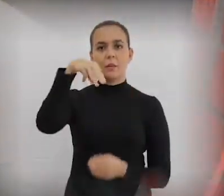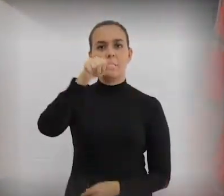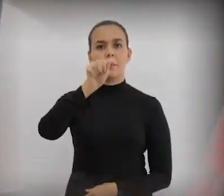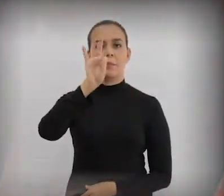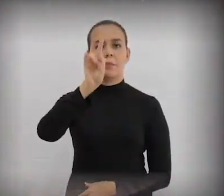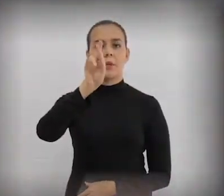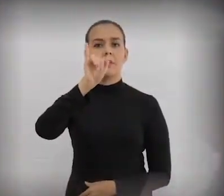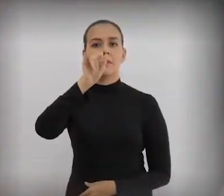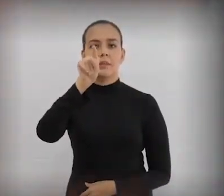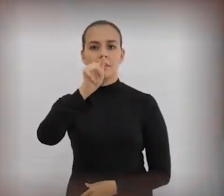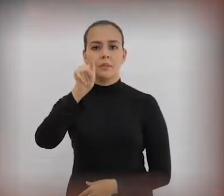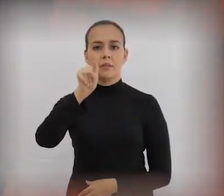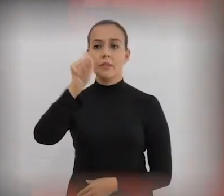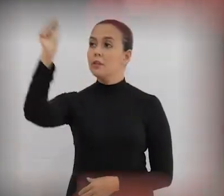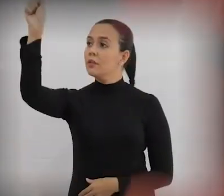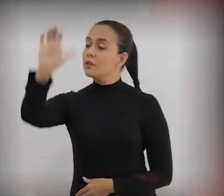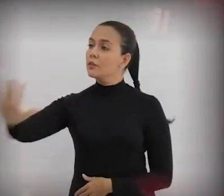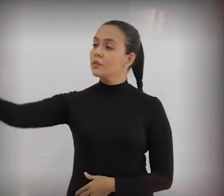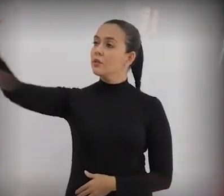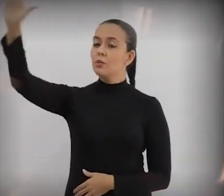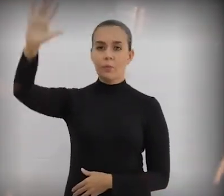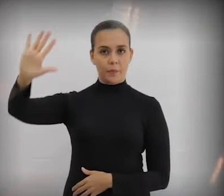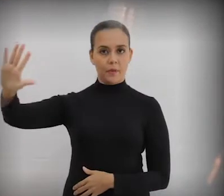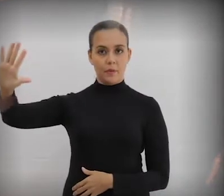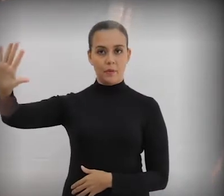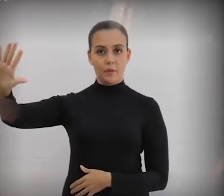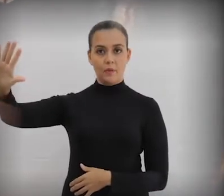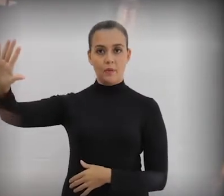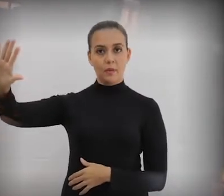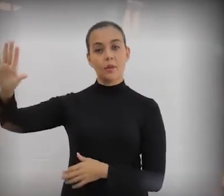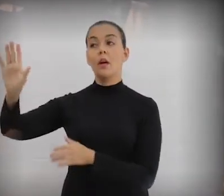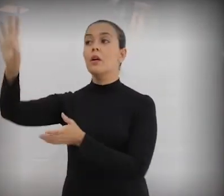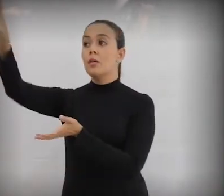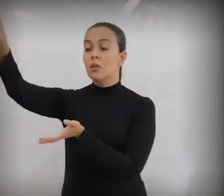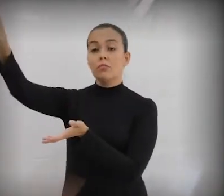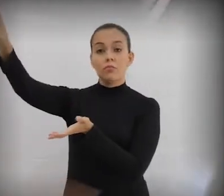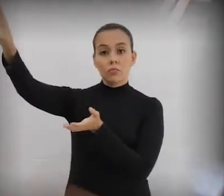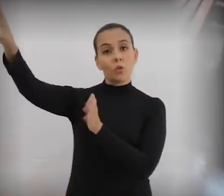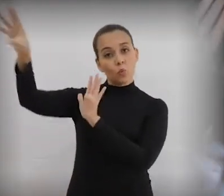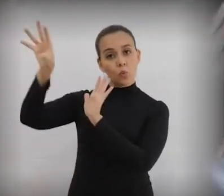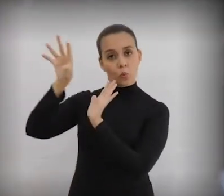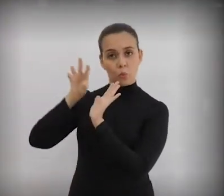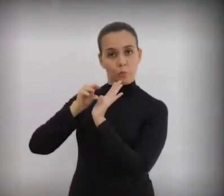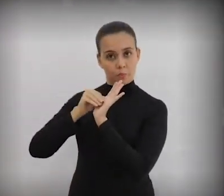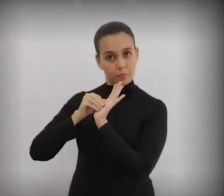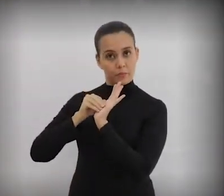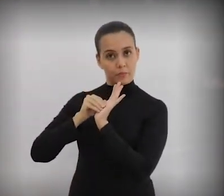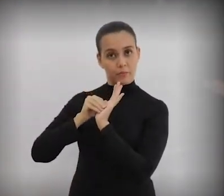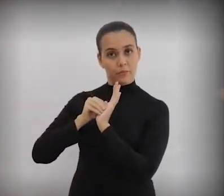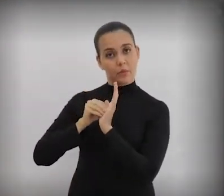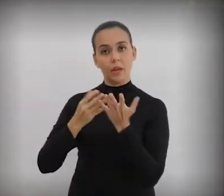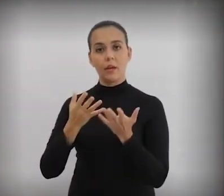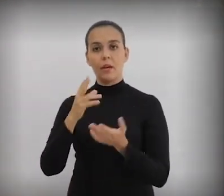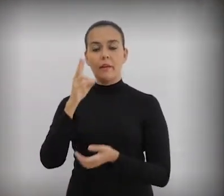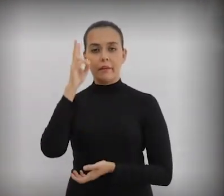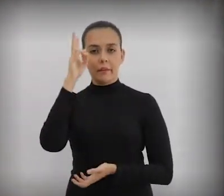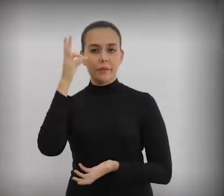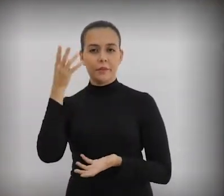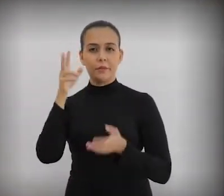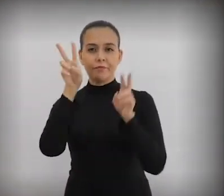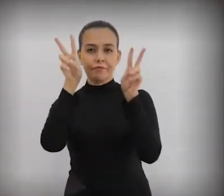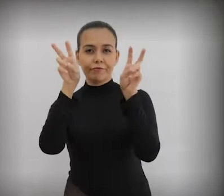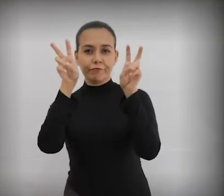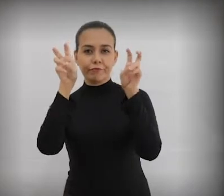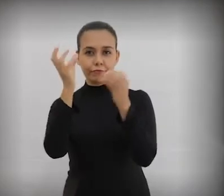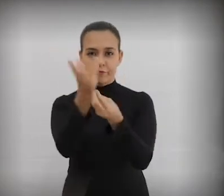matriz europeia, ela vem para cá, óbvio, junto com a colonização, né? Ela é uma forma importada.